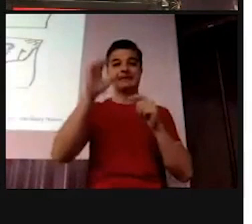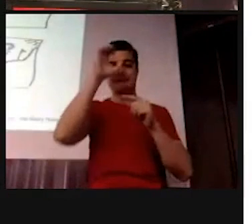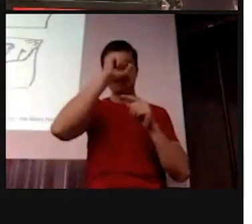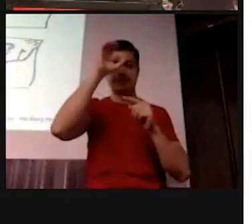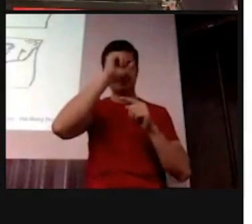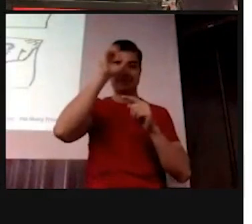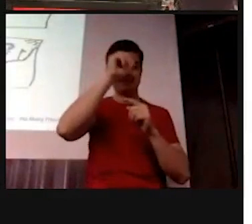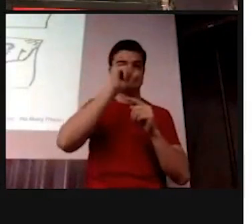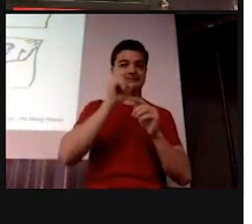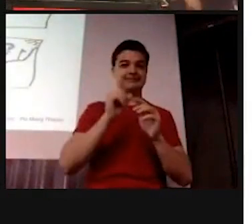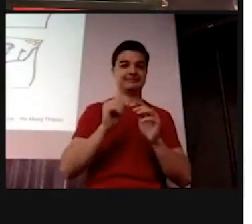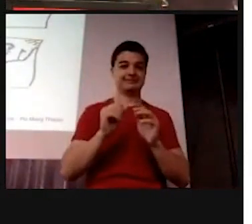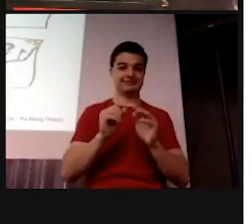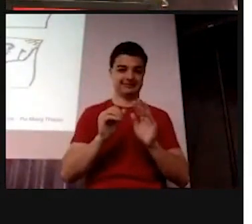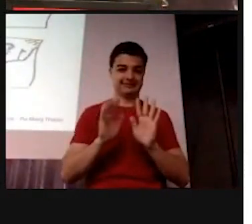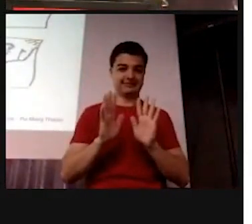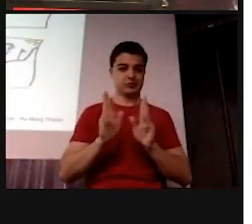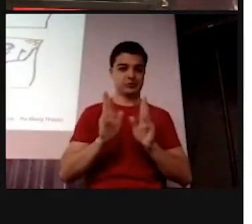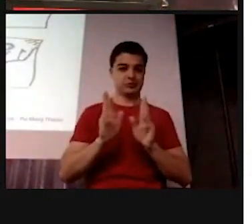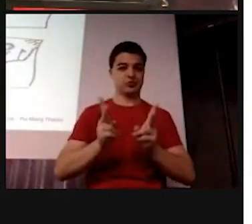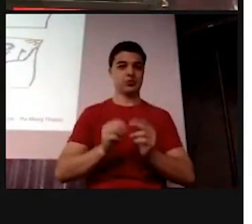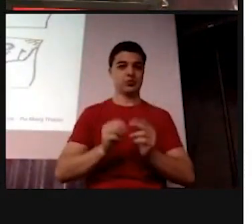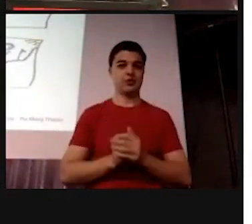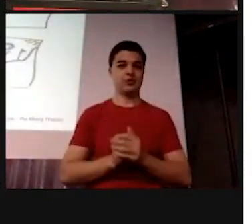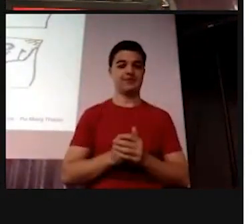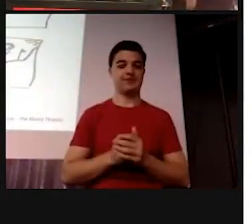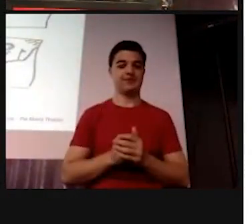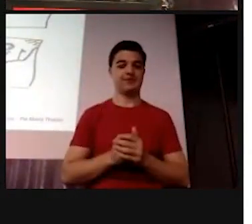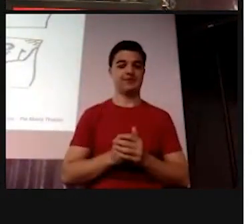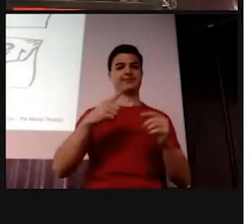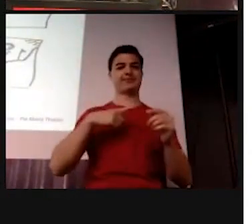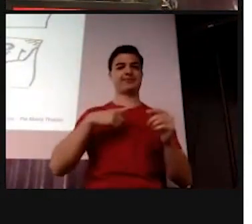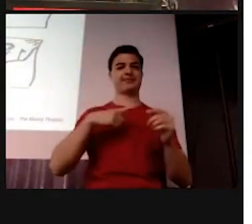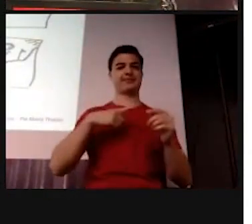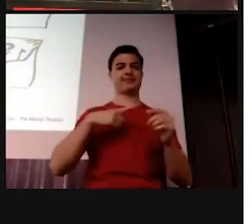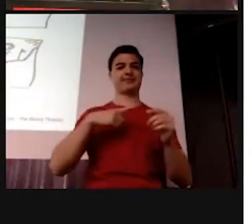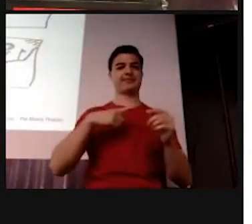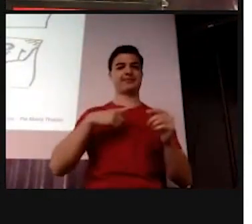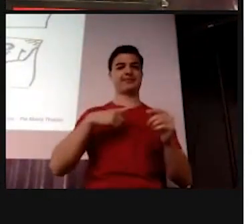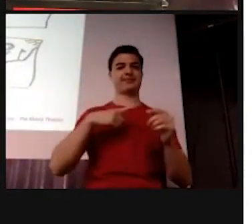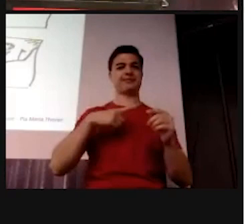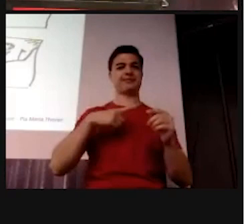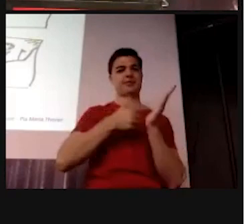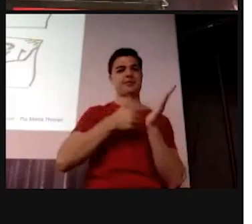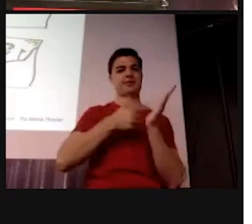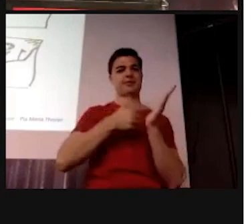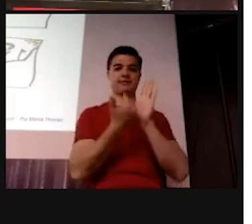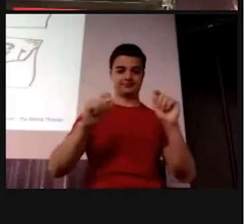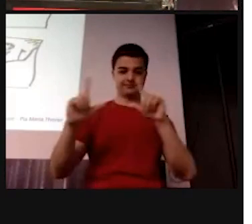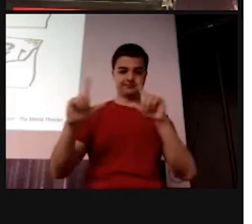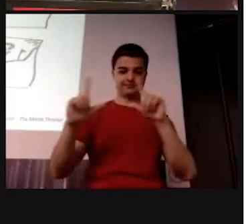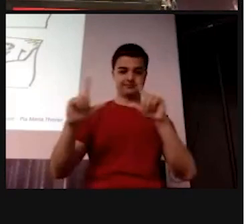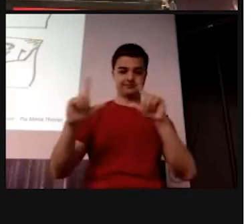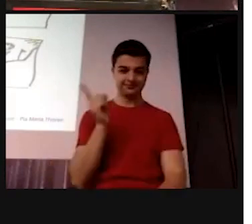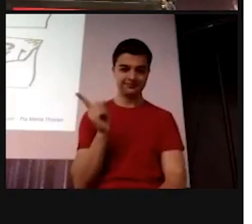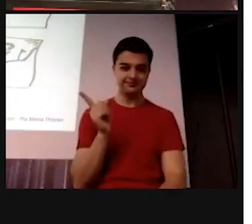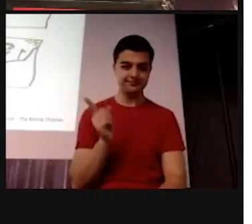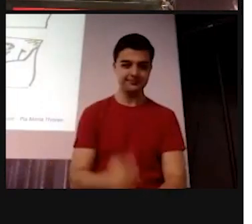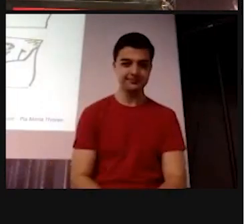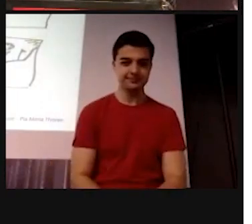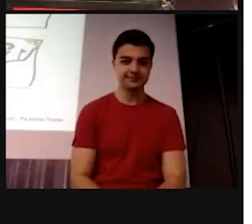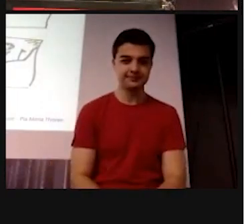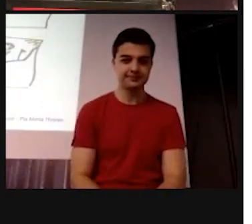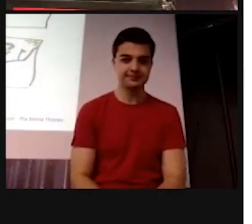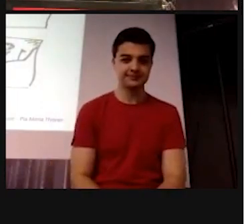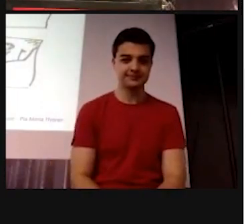gosto muito, que vem nessa figura do livro da Pia Maria Torém, que é: a gente não consegue mais controlar a